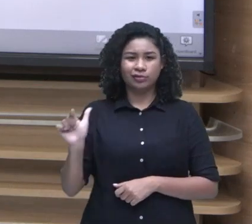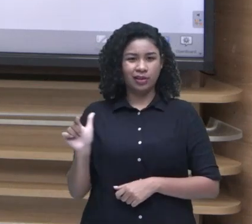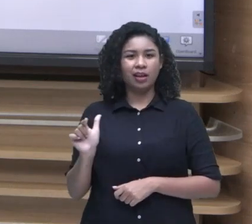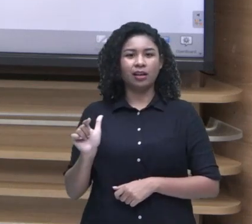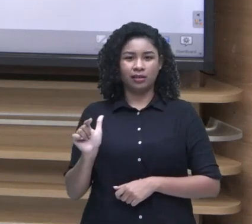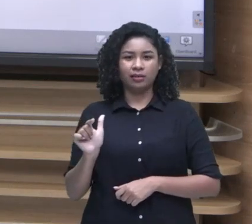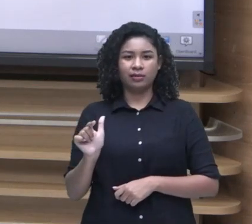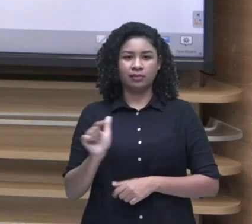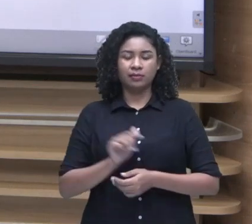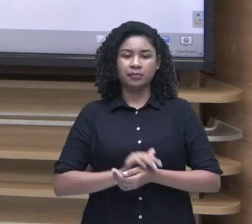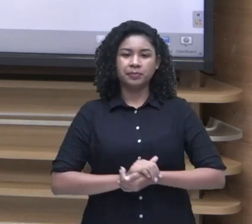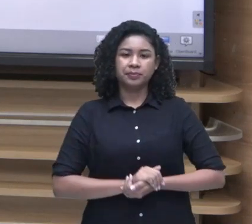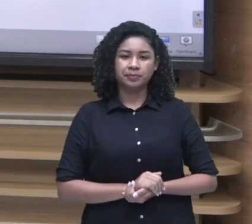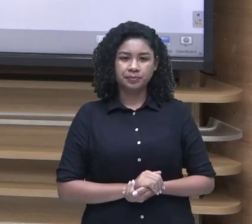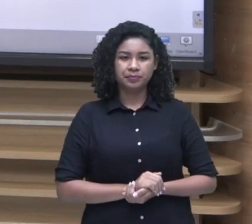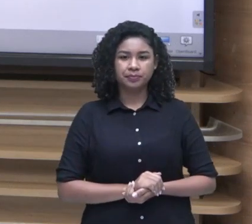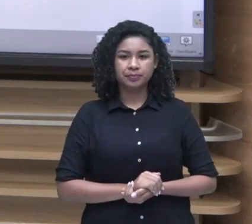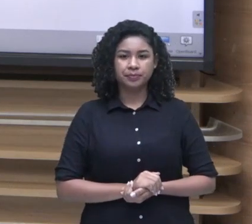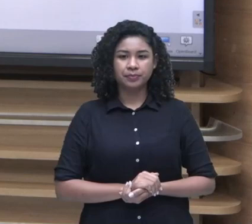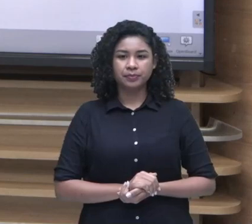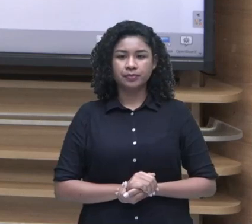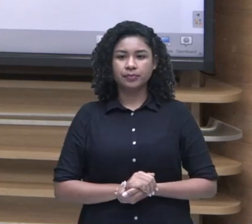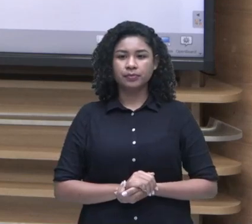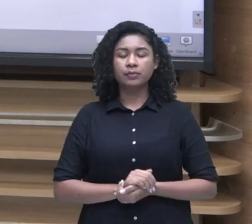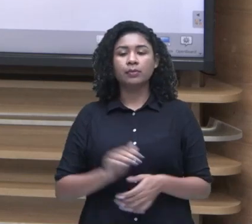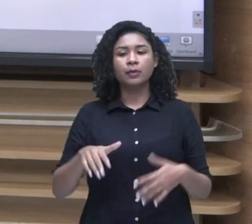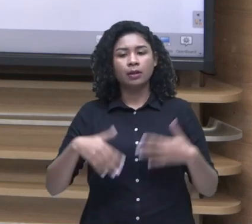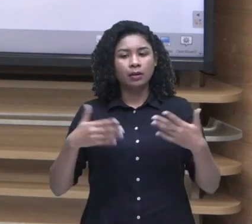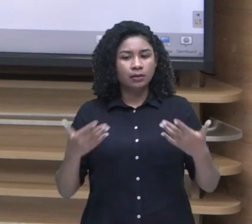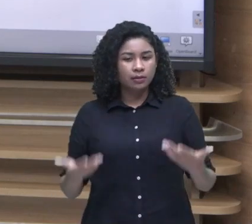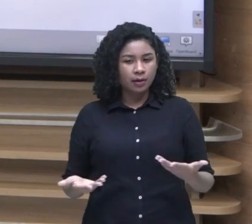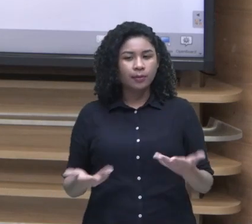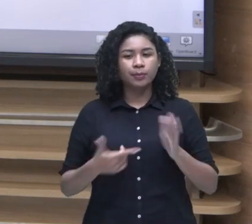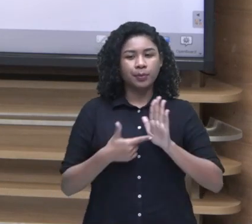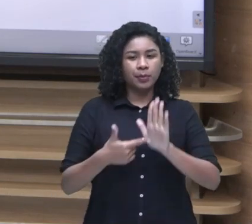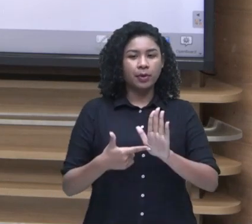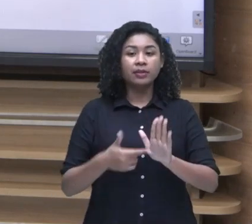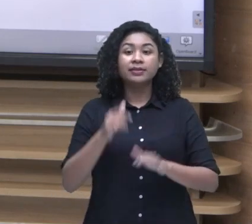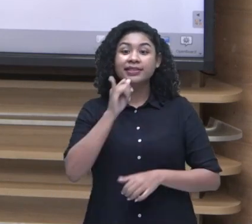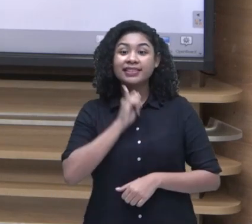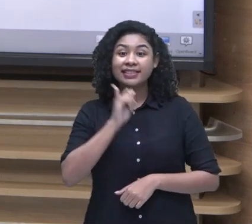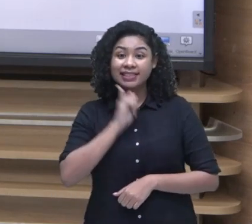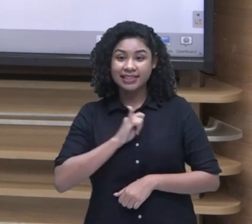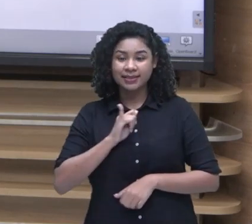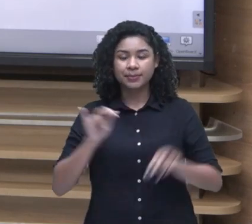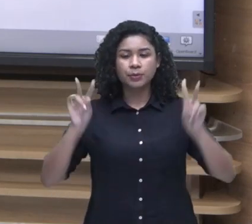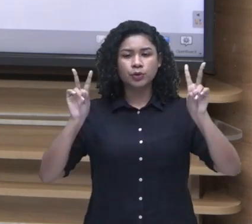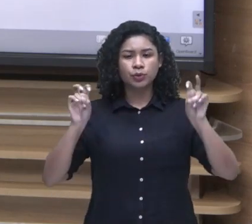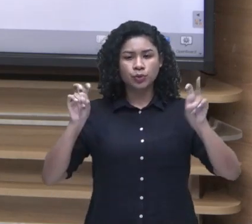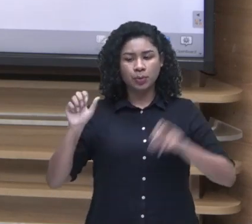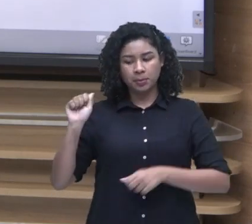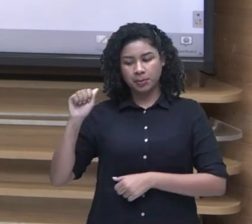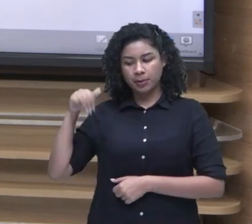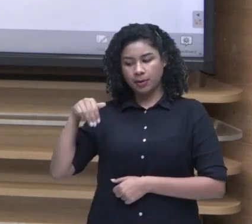ela vier bem contextualizada. Então a gente vai aqui um exemplo sobre a ambiguidade.